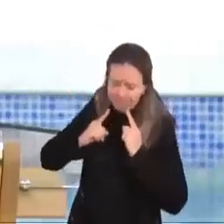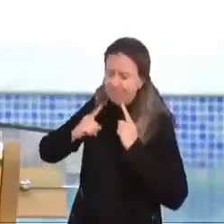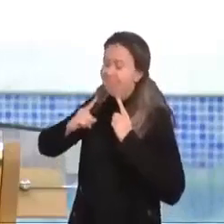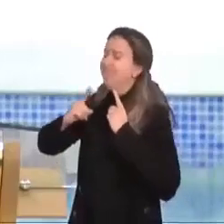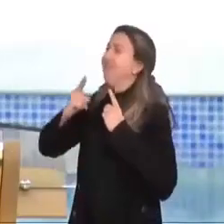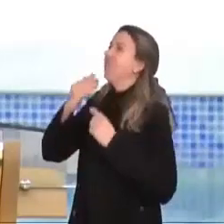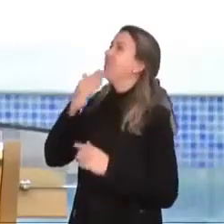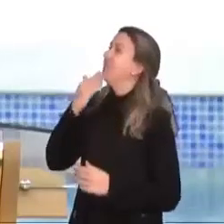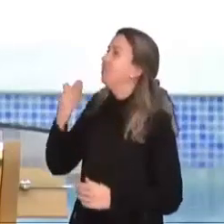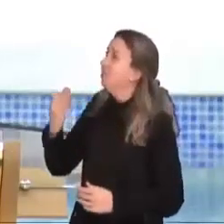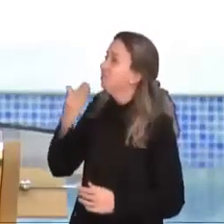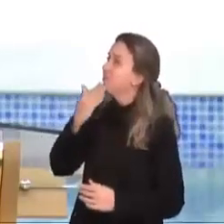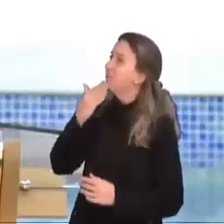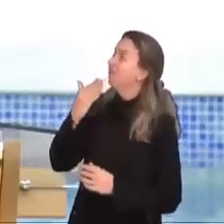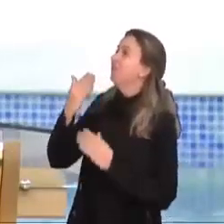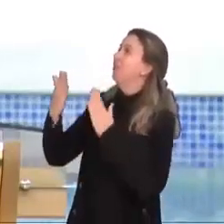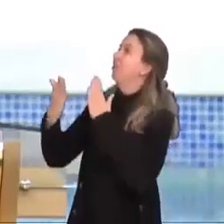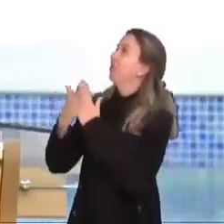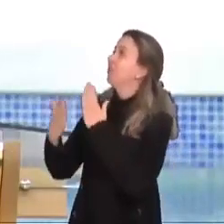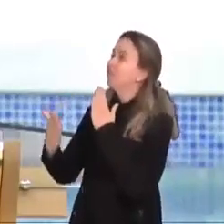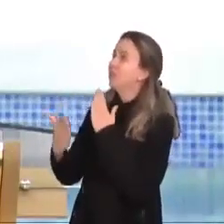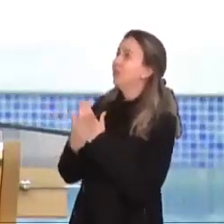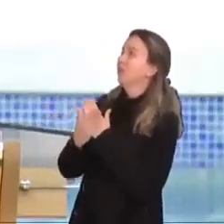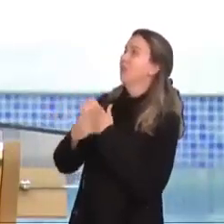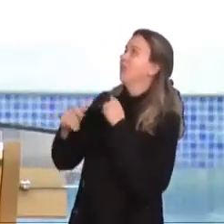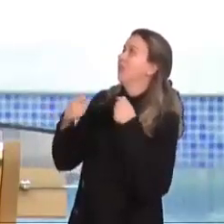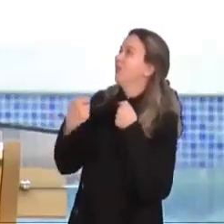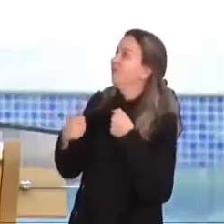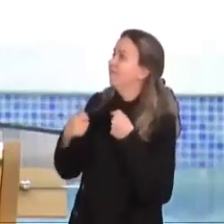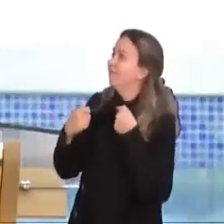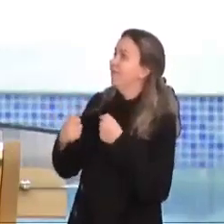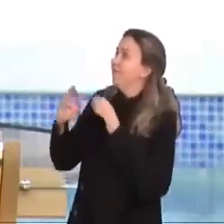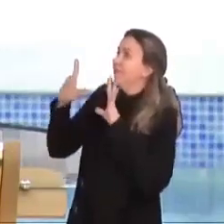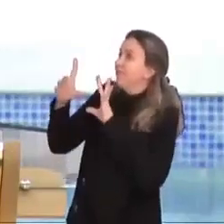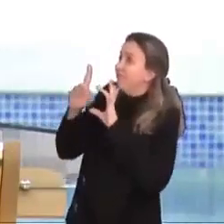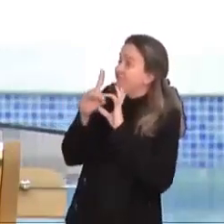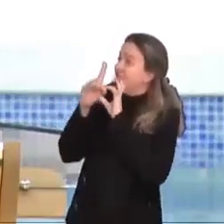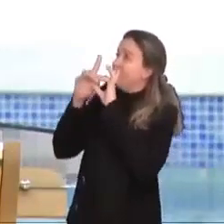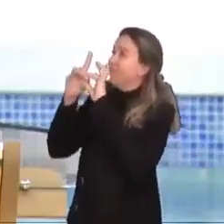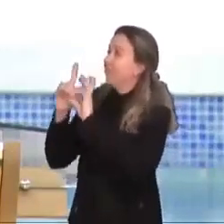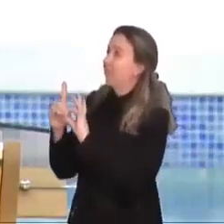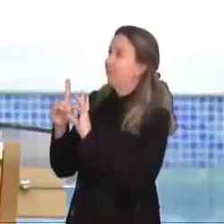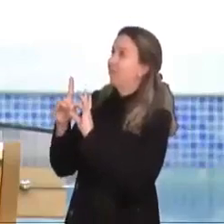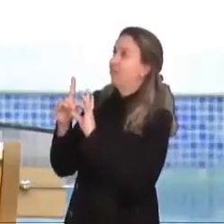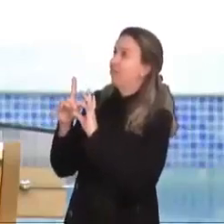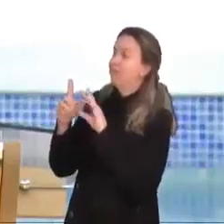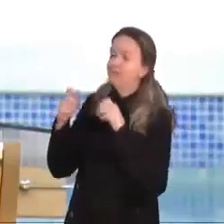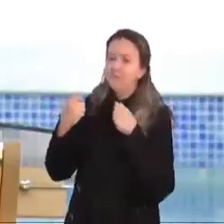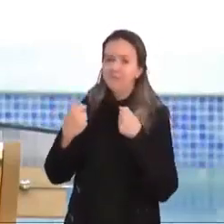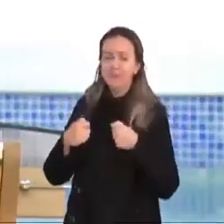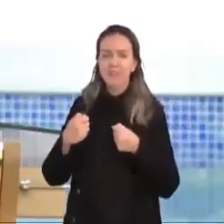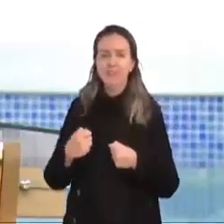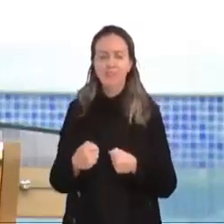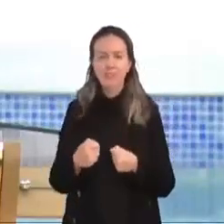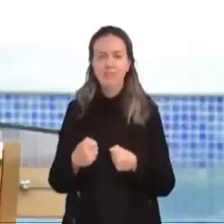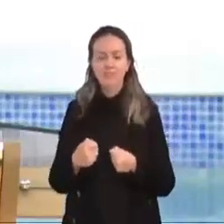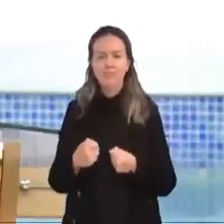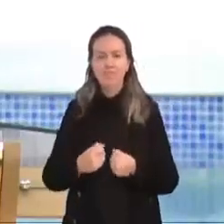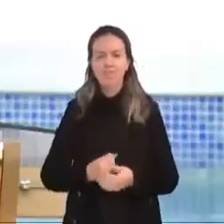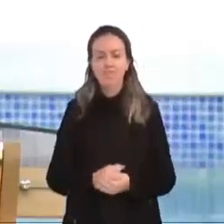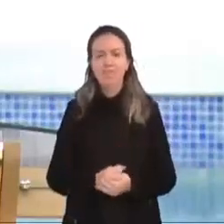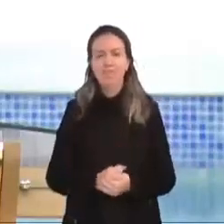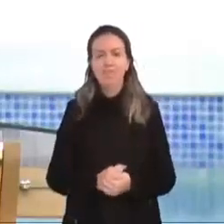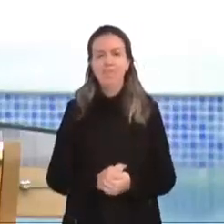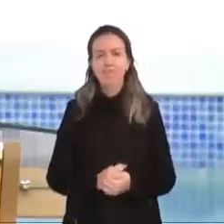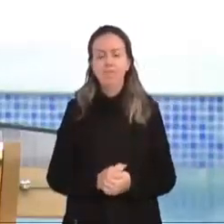crente mais novo na igreja, ele conheça esse texto, de forma que esse é um texto